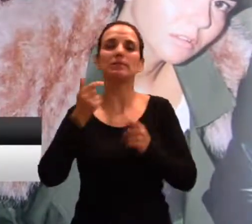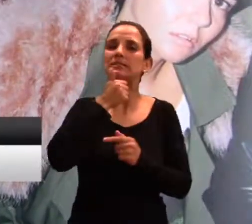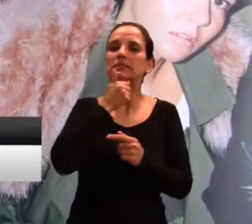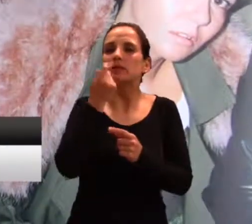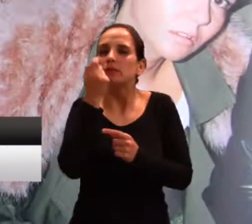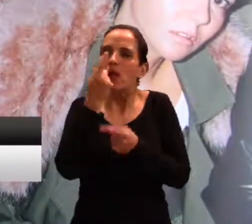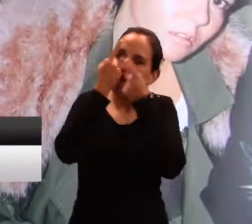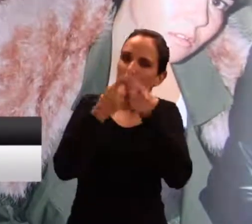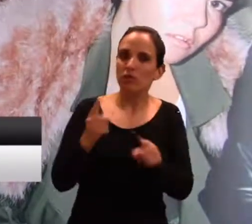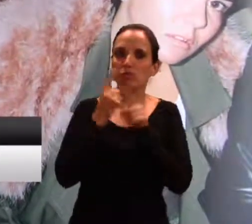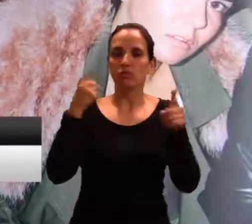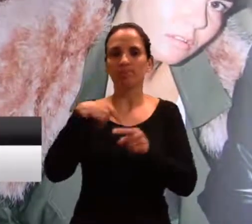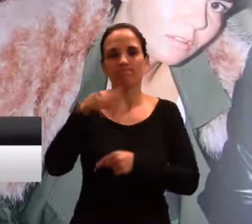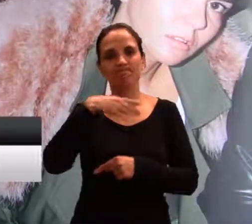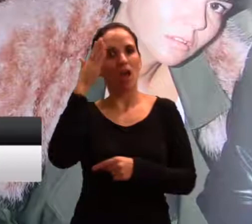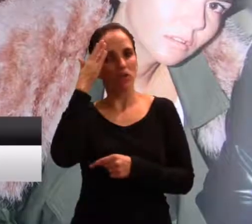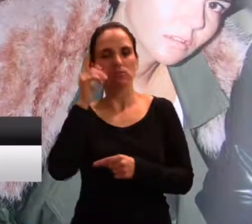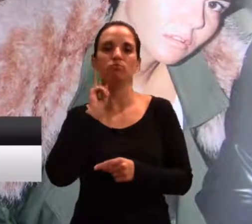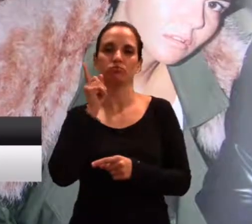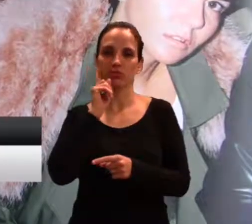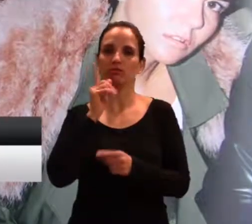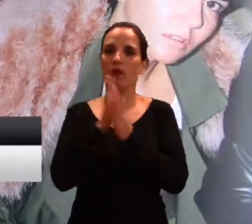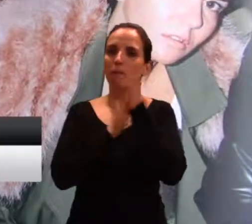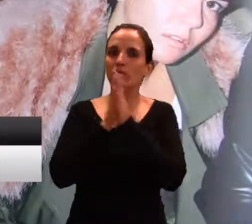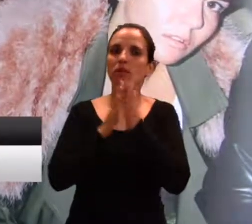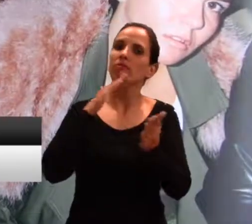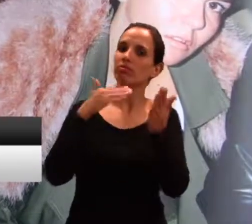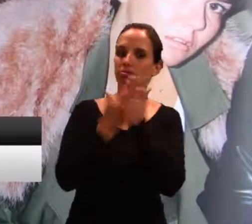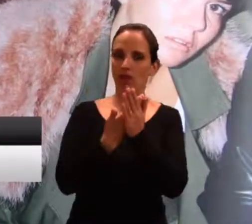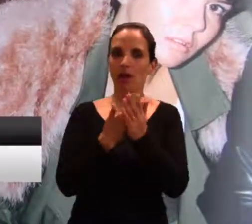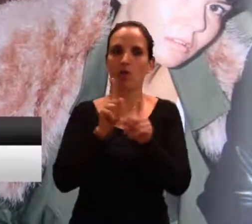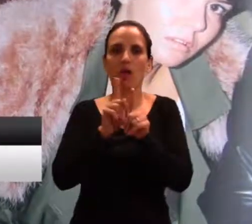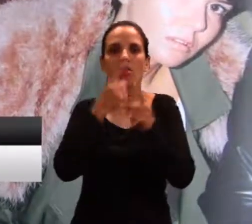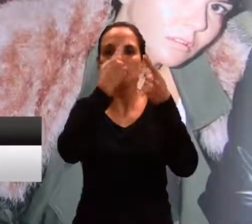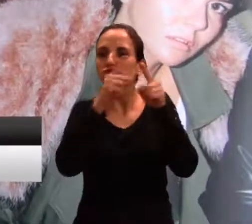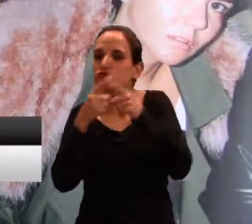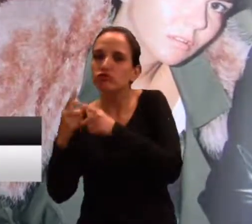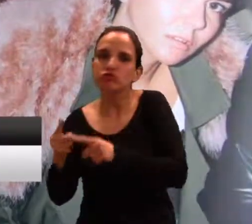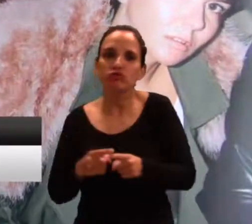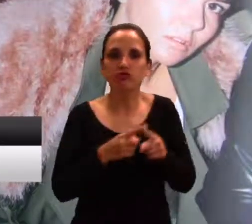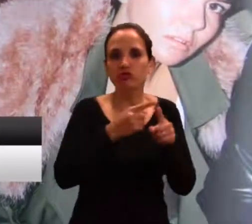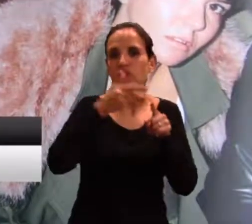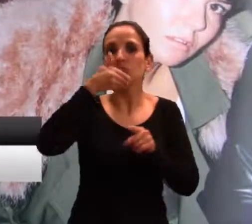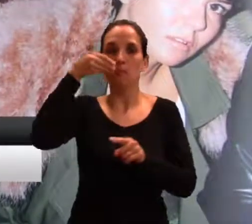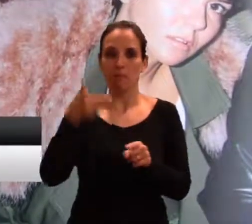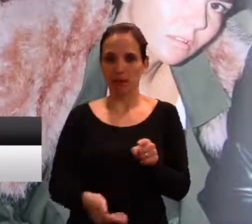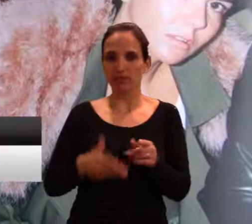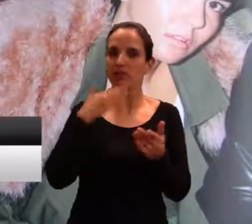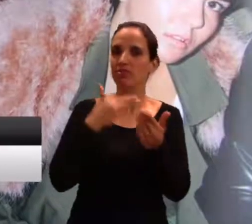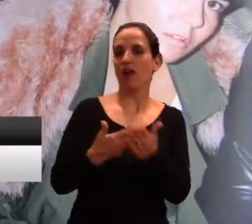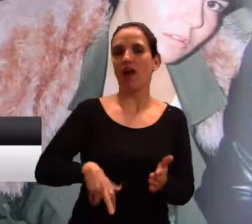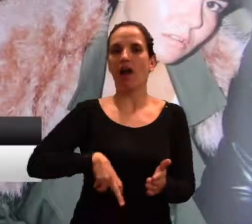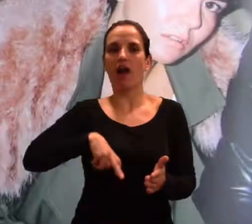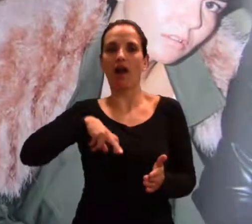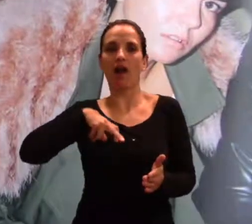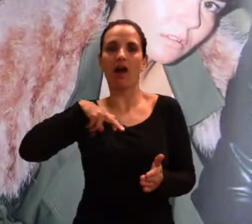bocadinho diferente, porque também entendemos que é importante proporcionar alguma diversidade e enriquecer,